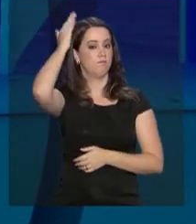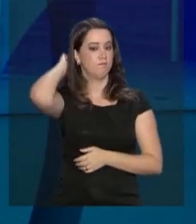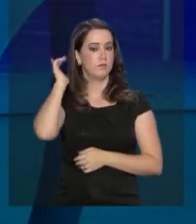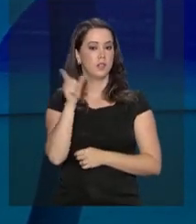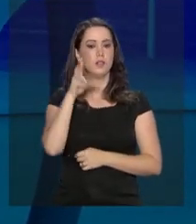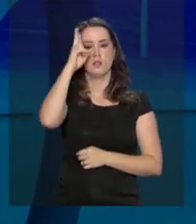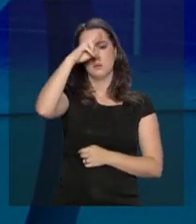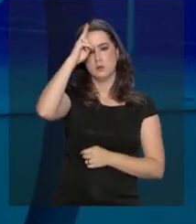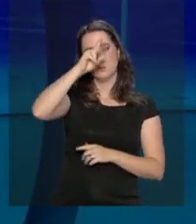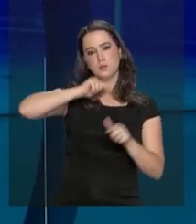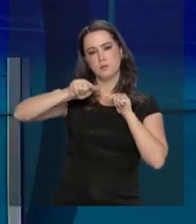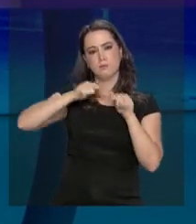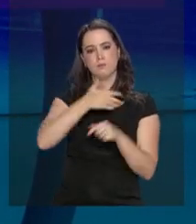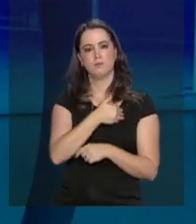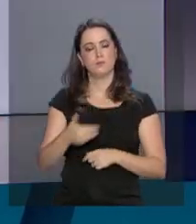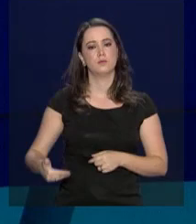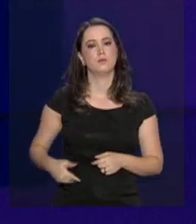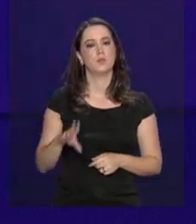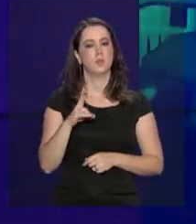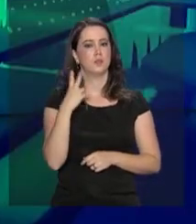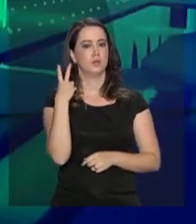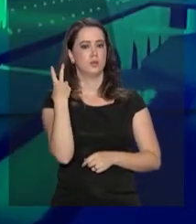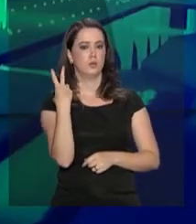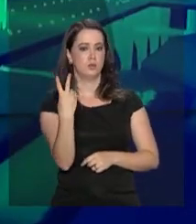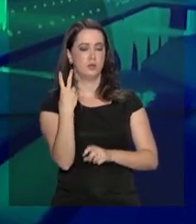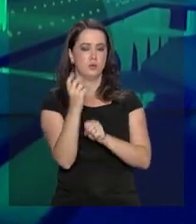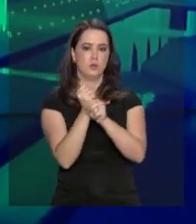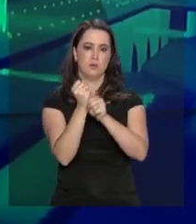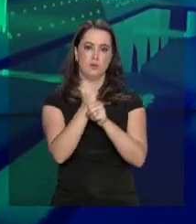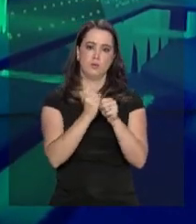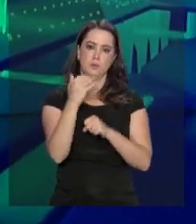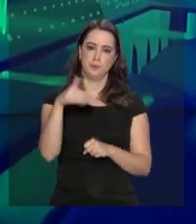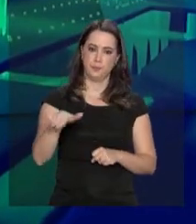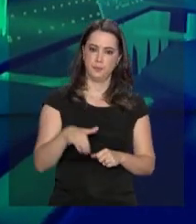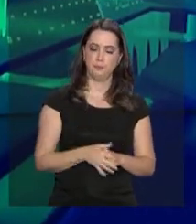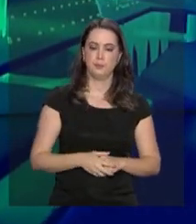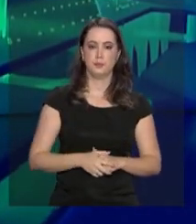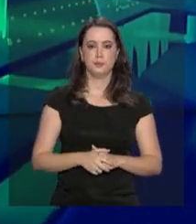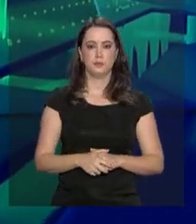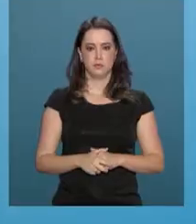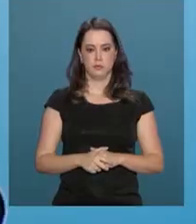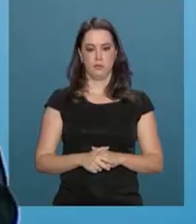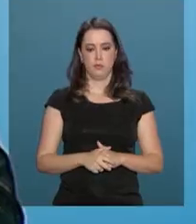Michel Temer, que lembrou o trabalho do governo feito nesses últimos dois anos e meio.